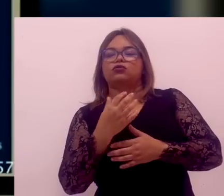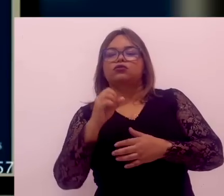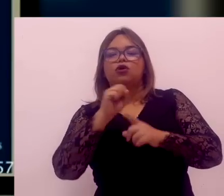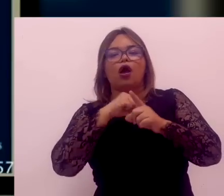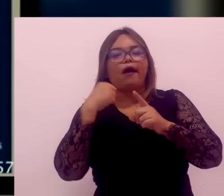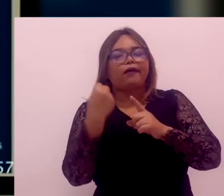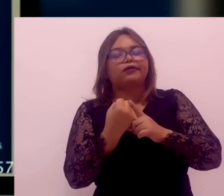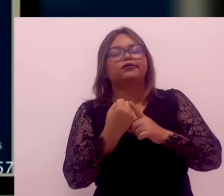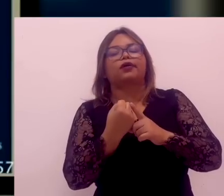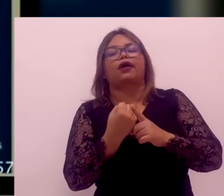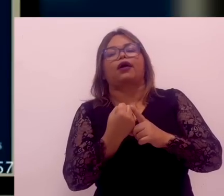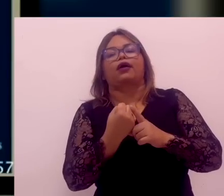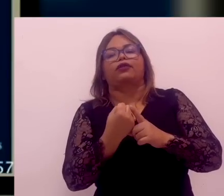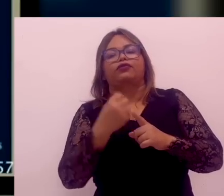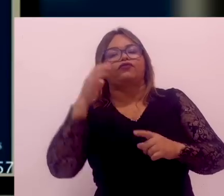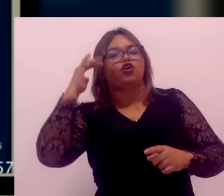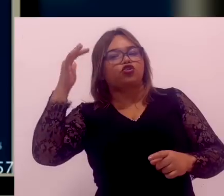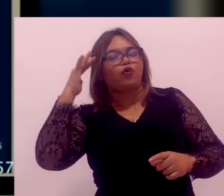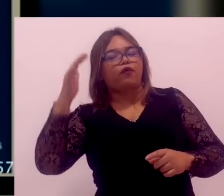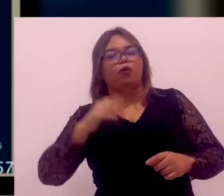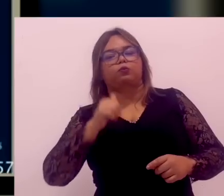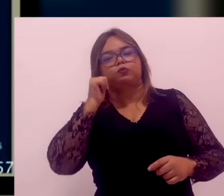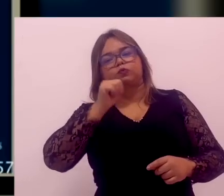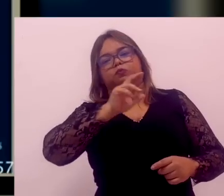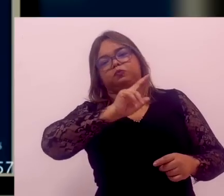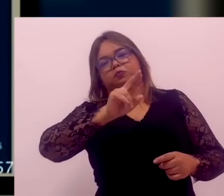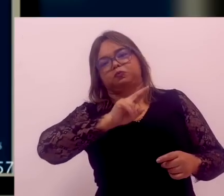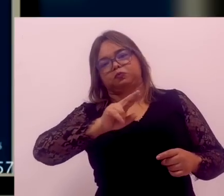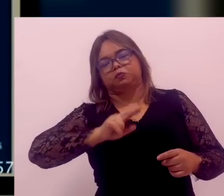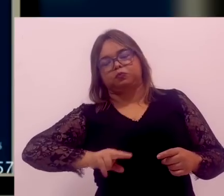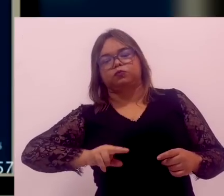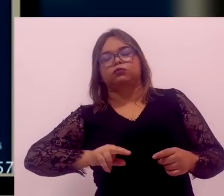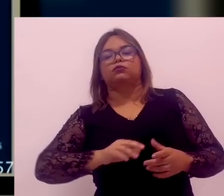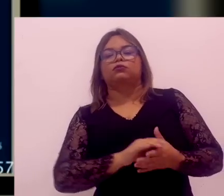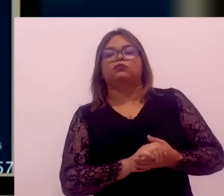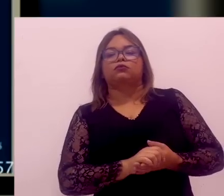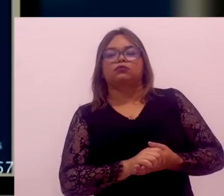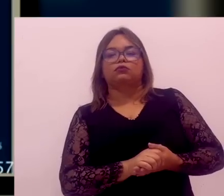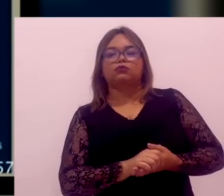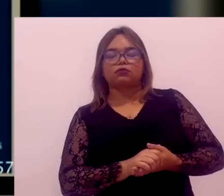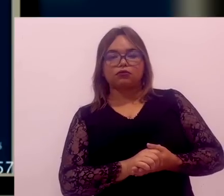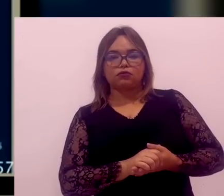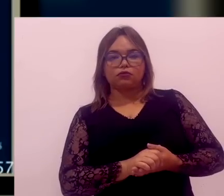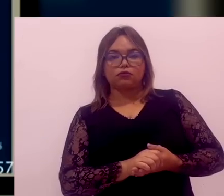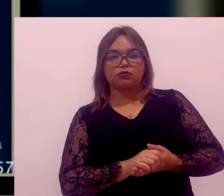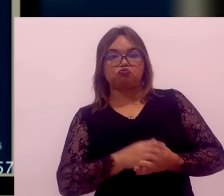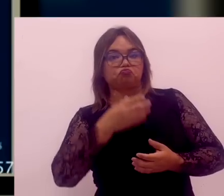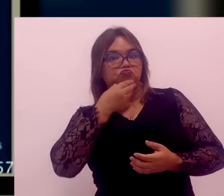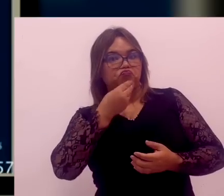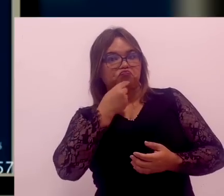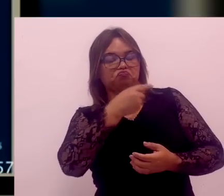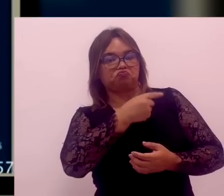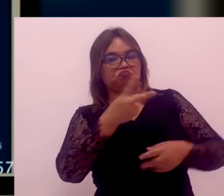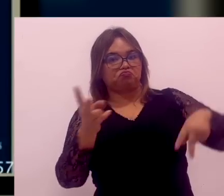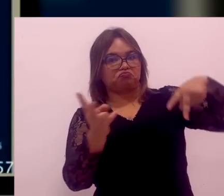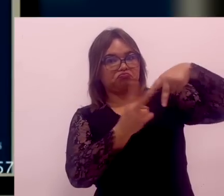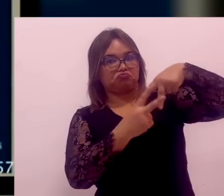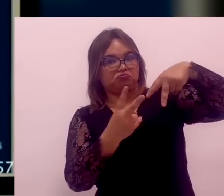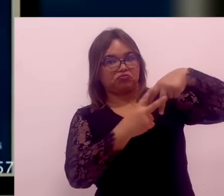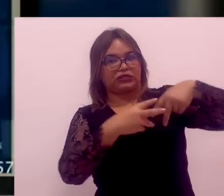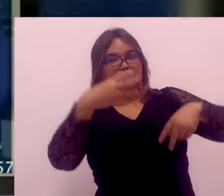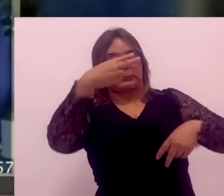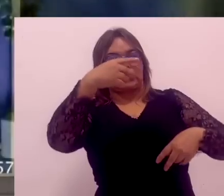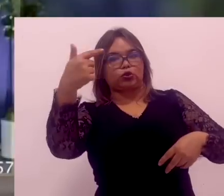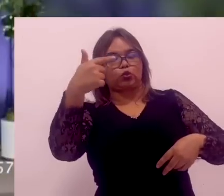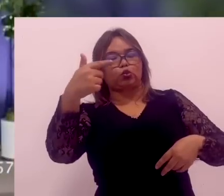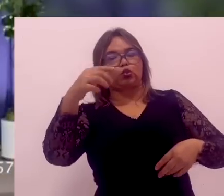marido, Foster. Ele era um maçom de 32º grau e parte de uma comaçonaria. Eles começaram